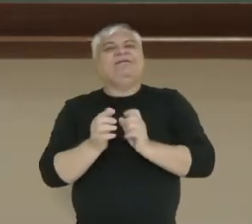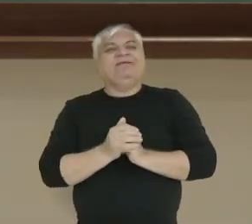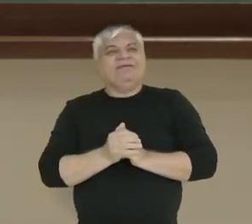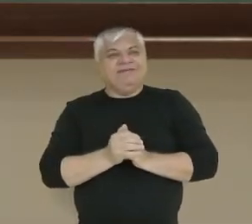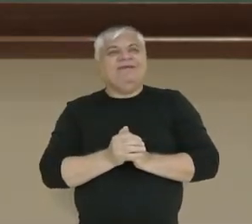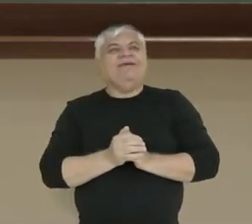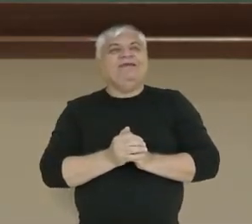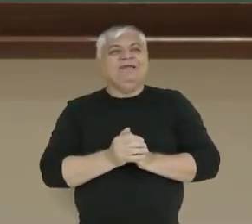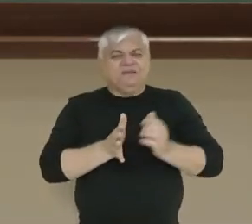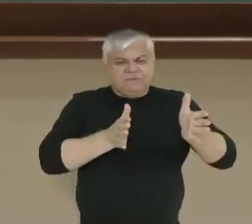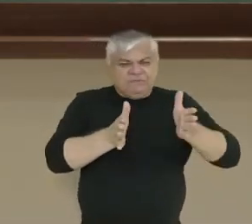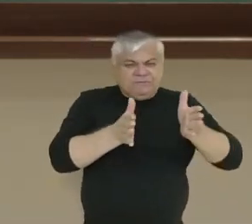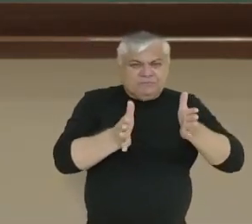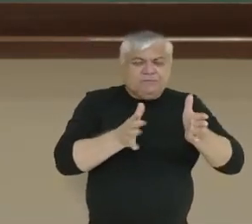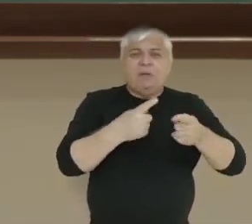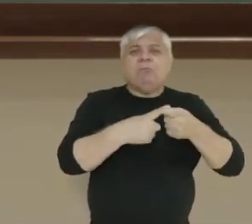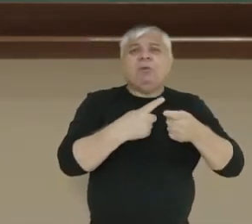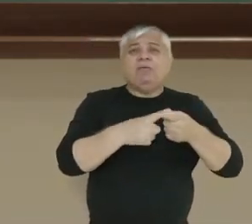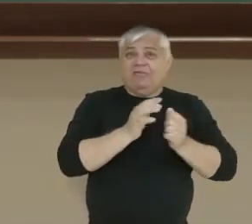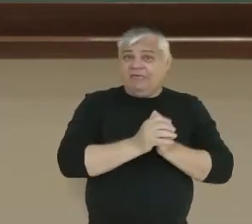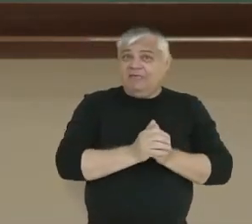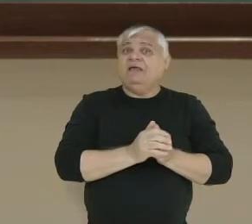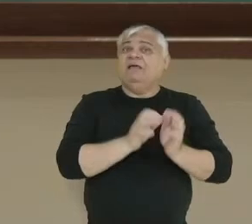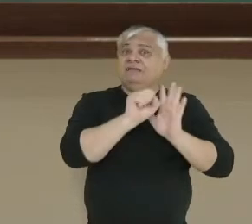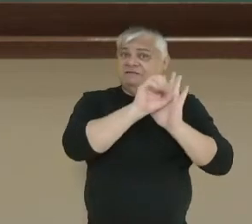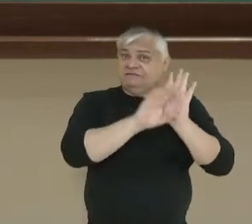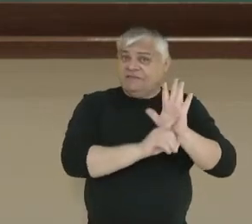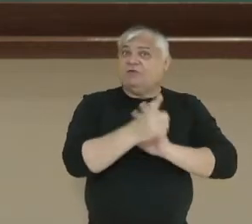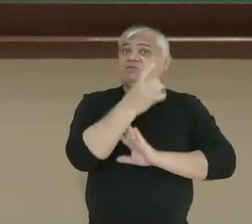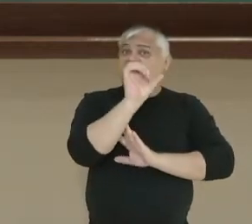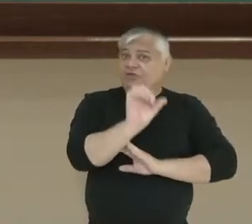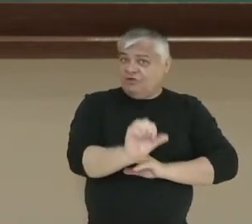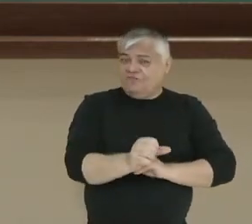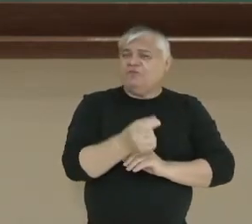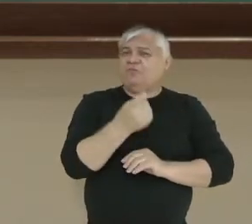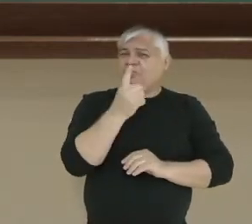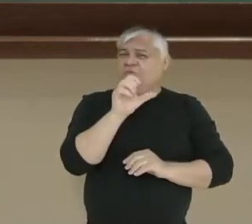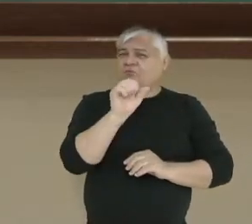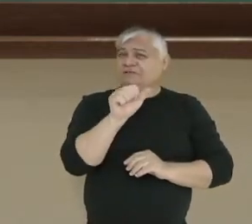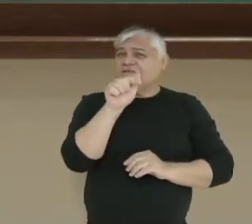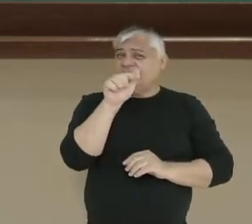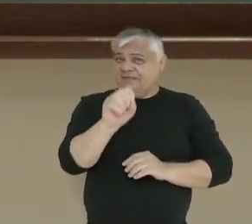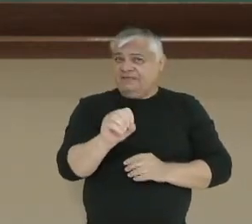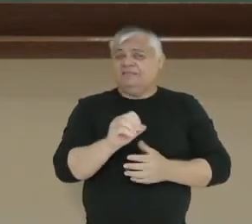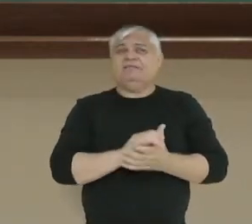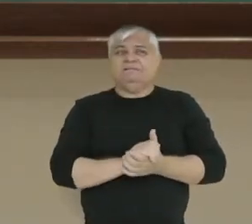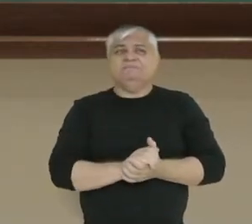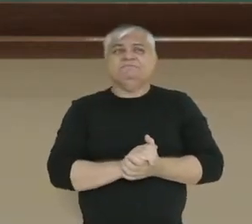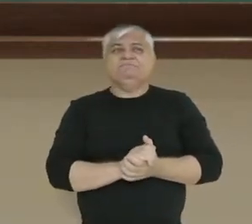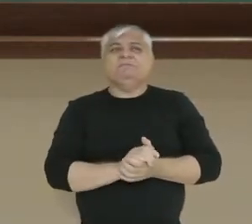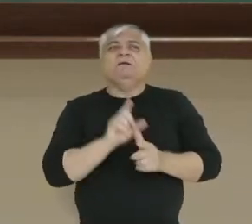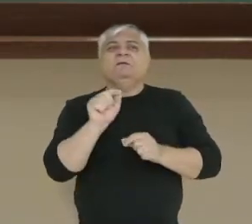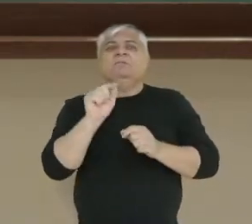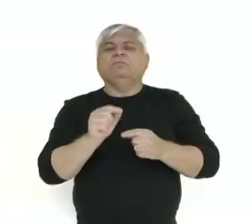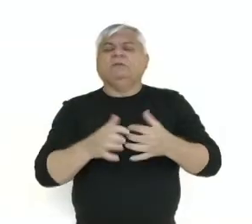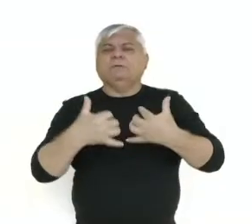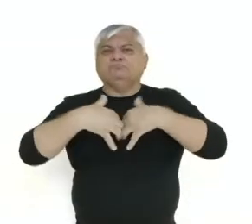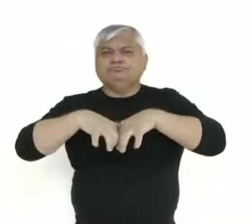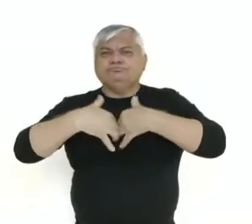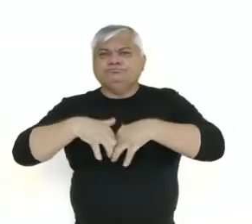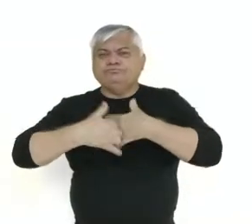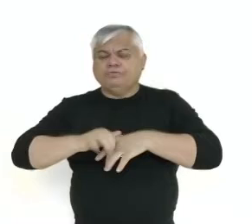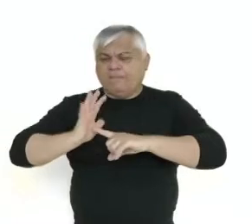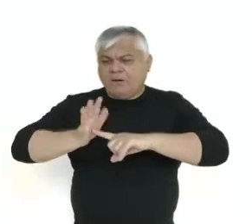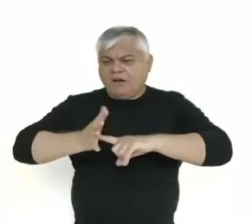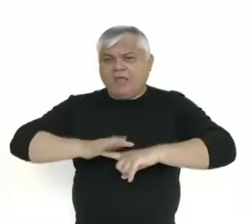revolução industrial. Por quê? Isso tudo também vai acontecer na década de 1870. Vai ser importante porque vai permitir